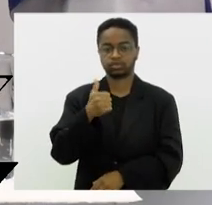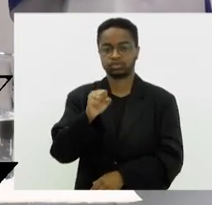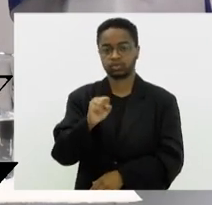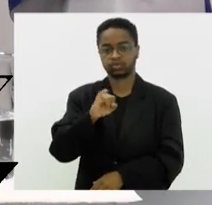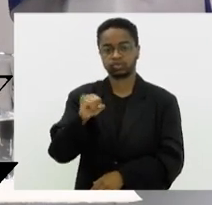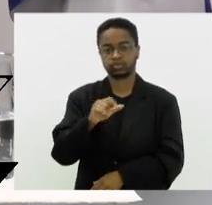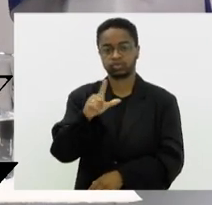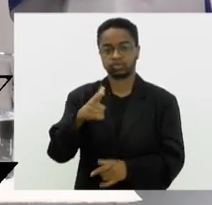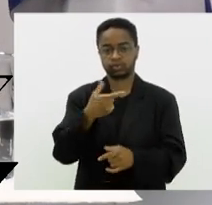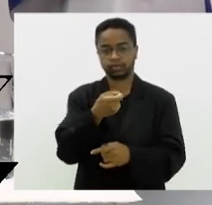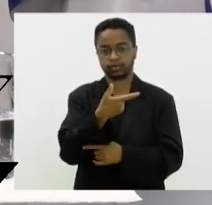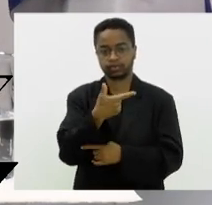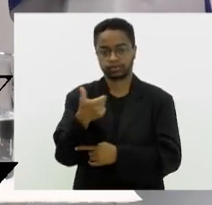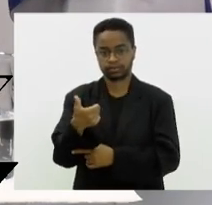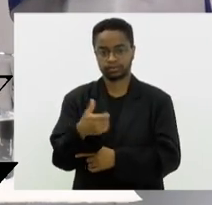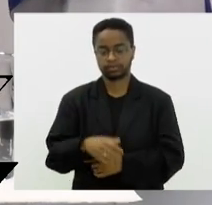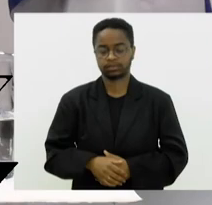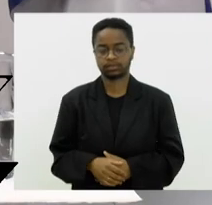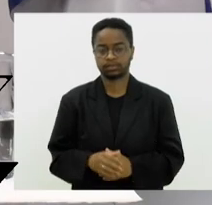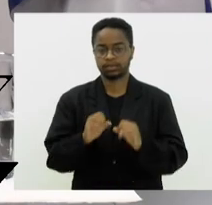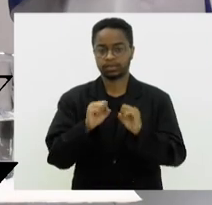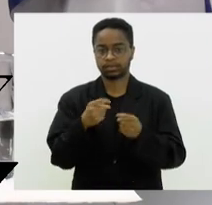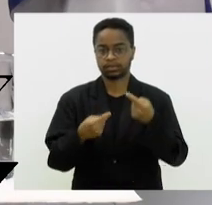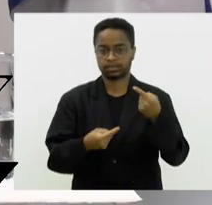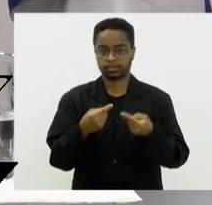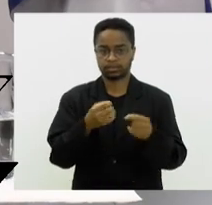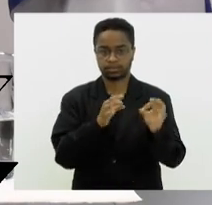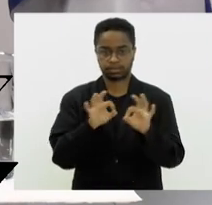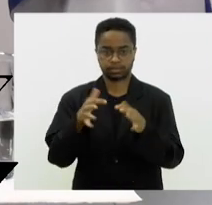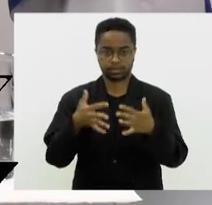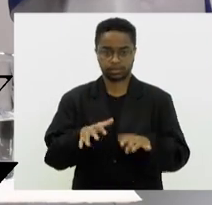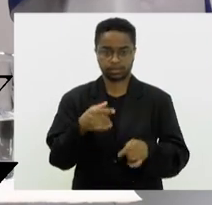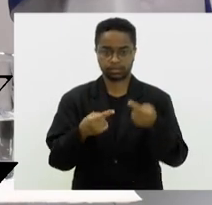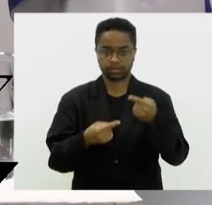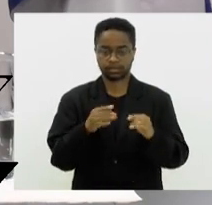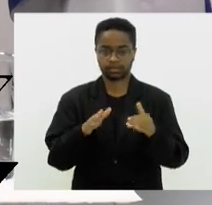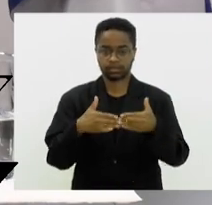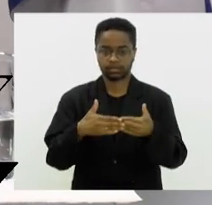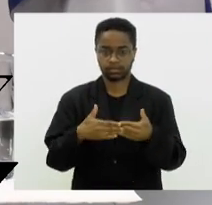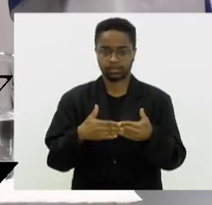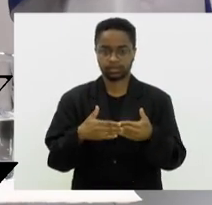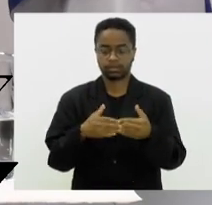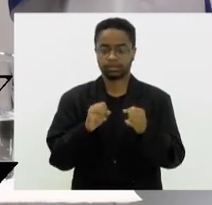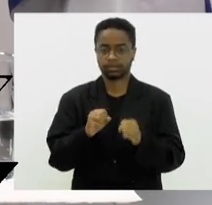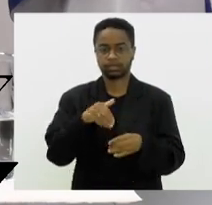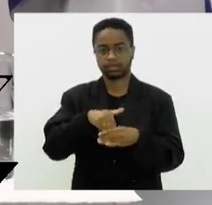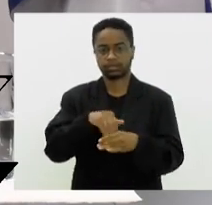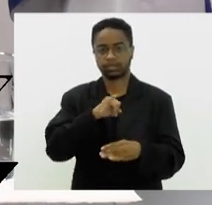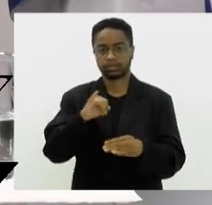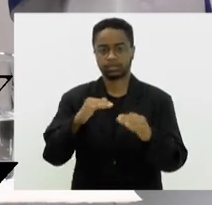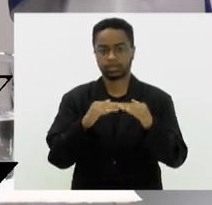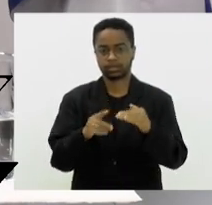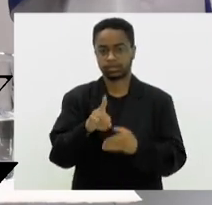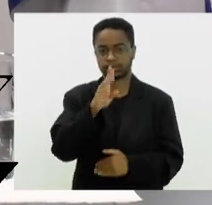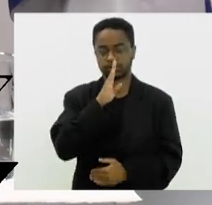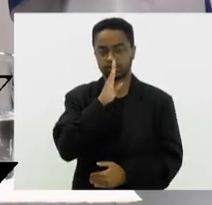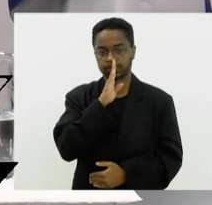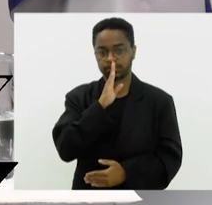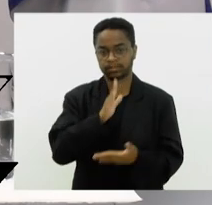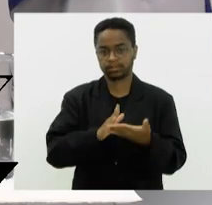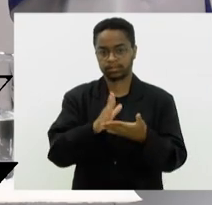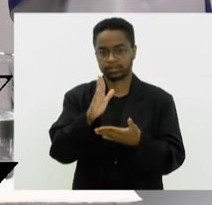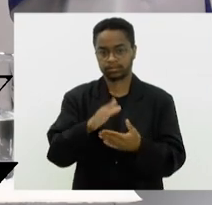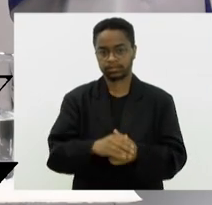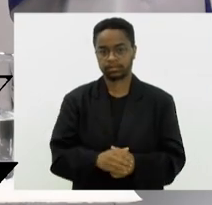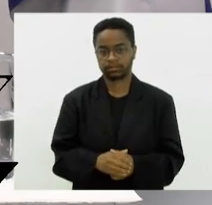julho de 2021. Em discussão, não havendo quem queira discutir, encerrada a discussão. Em votação, os senhores que aprovam permaneçam como estão.